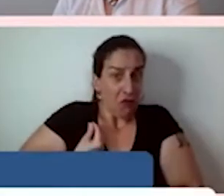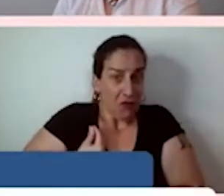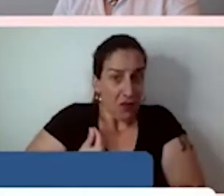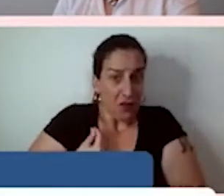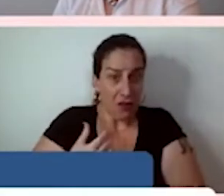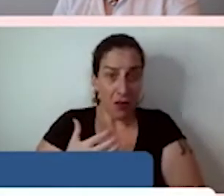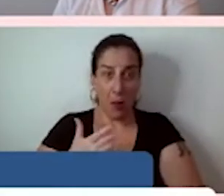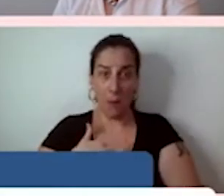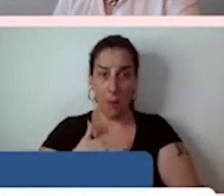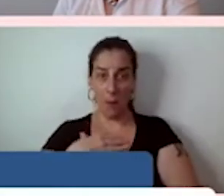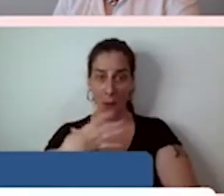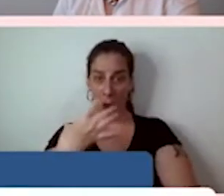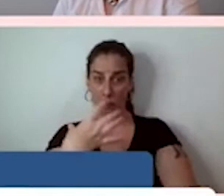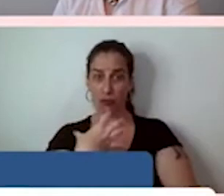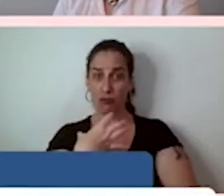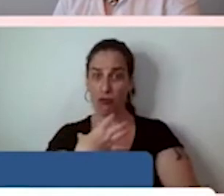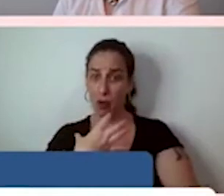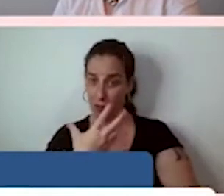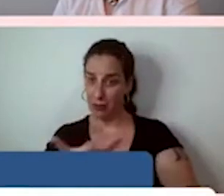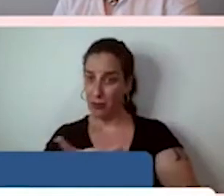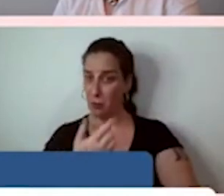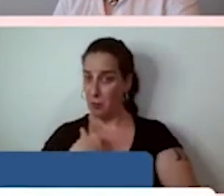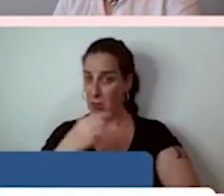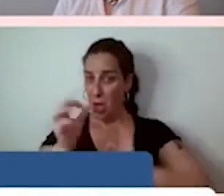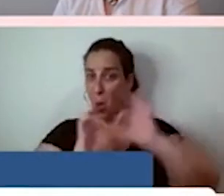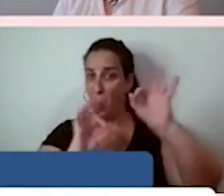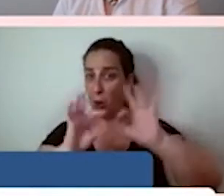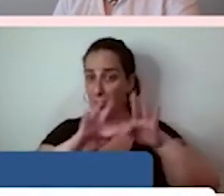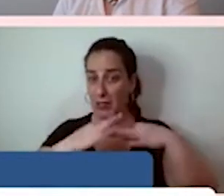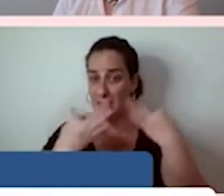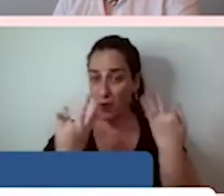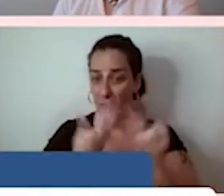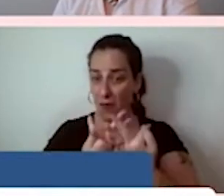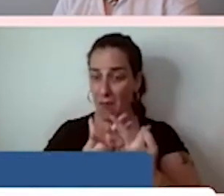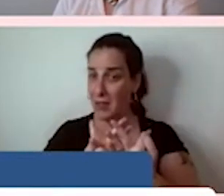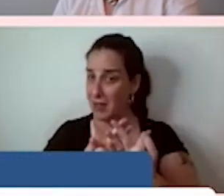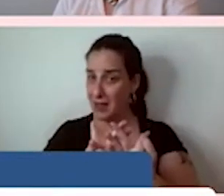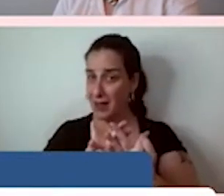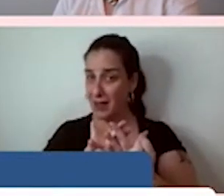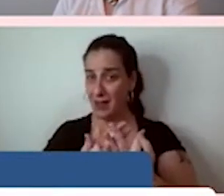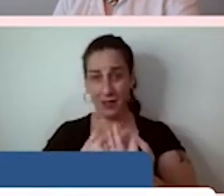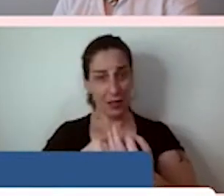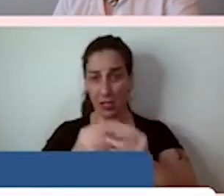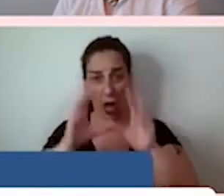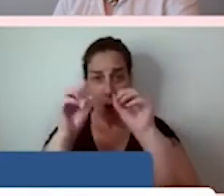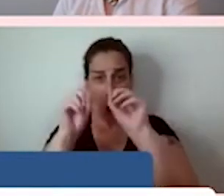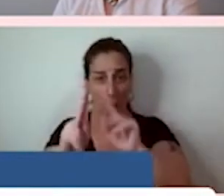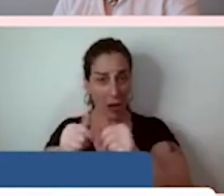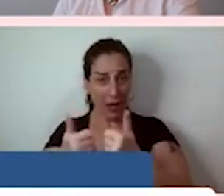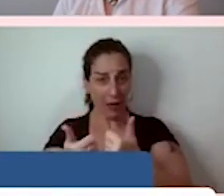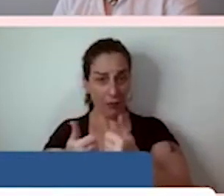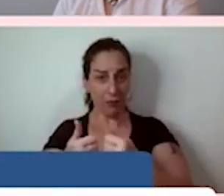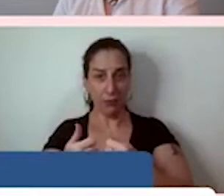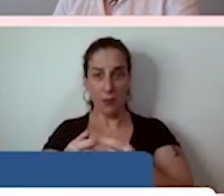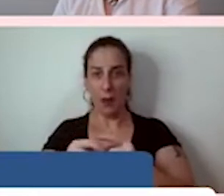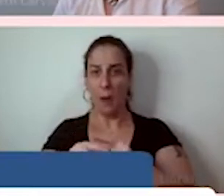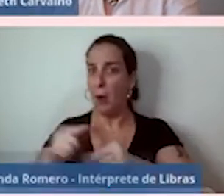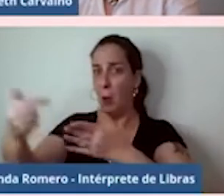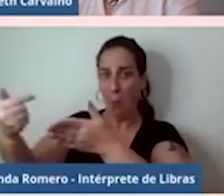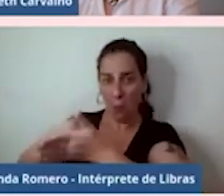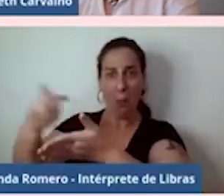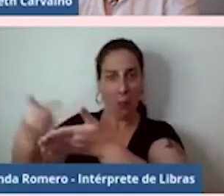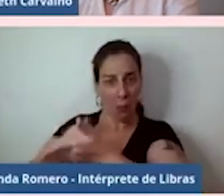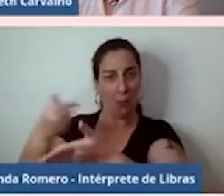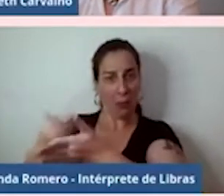forma como a minha organização familiar se resolveu e tá tudo bem. Mas começaram a me perguntar tanto